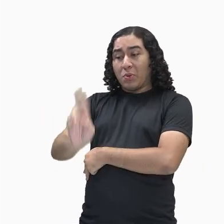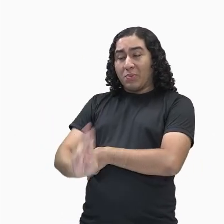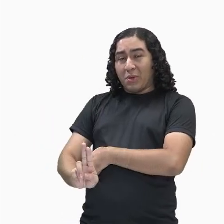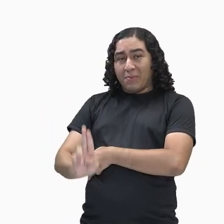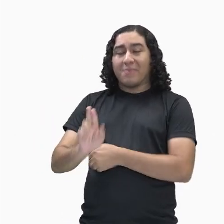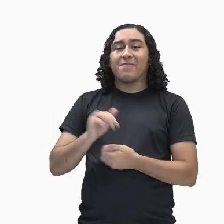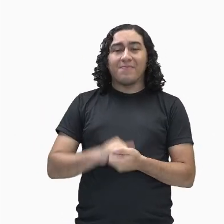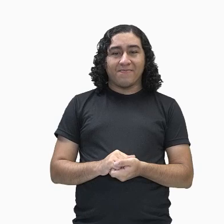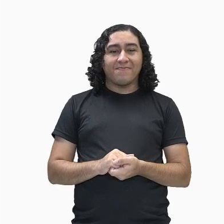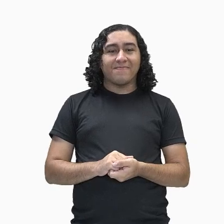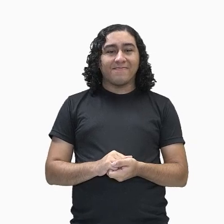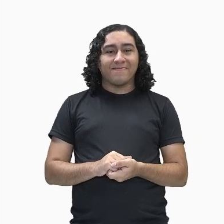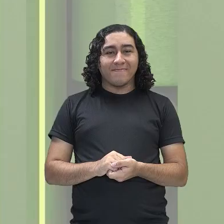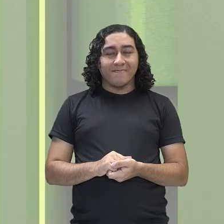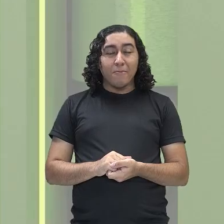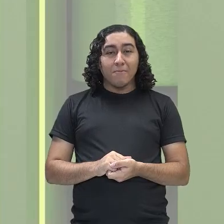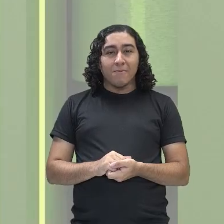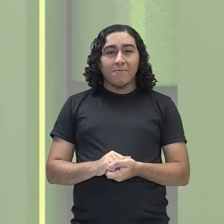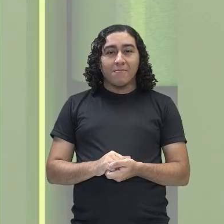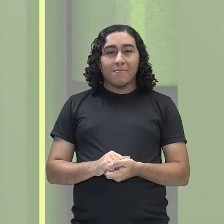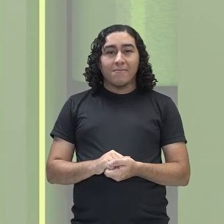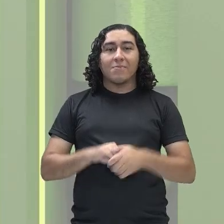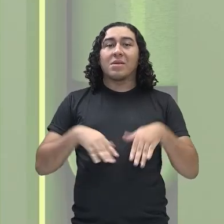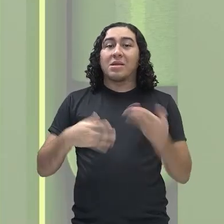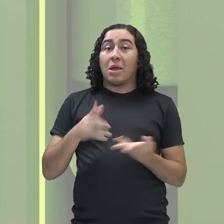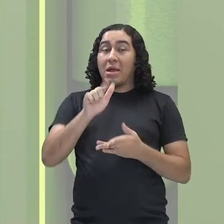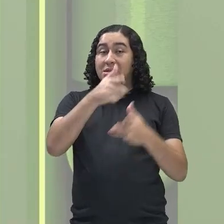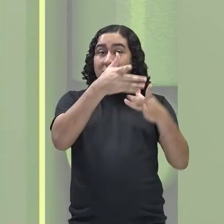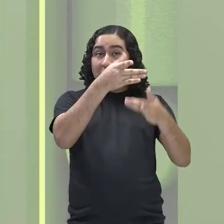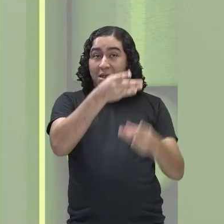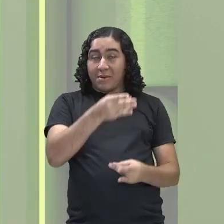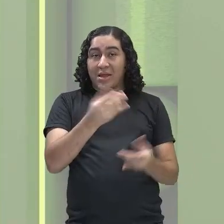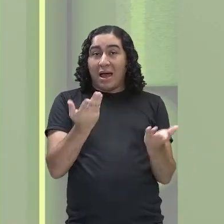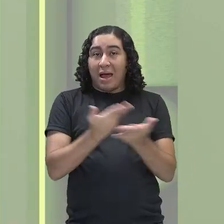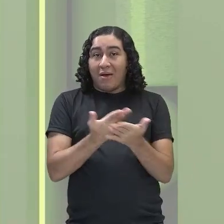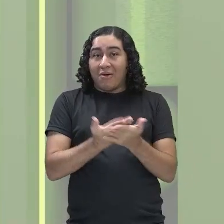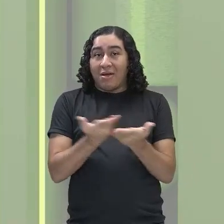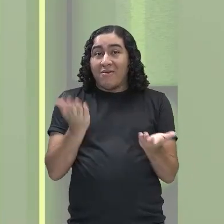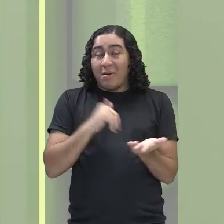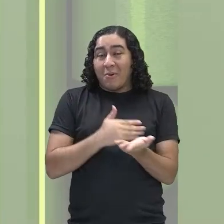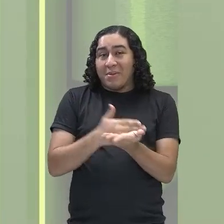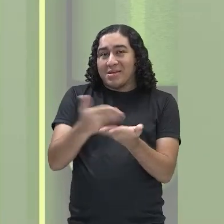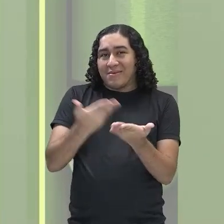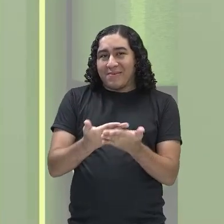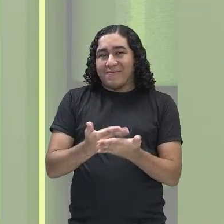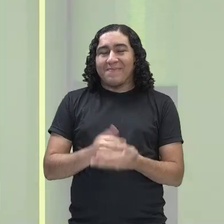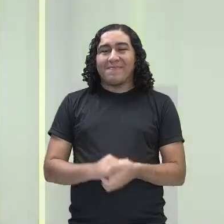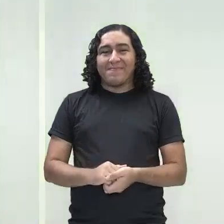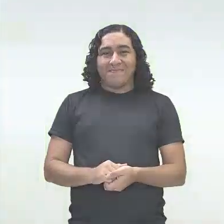zonas litorâneas. Então, esse é o detalhamento da nossa aula que nós vamos iniciar agora.